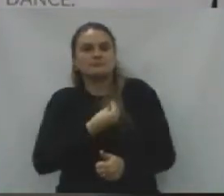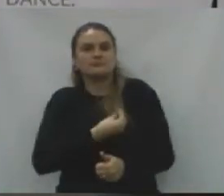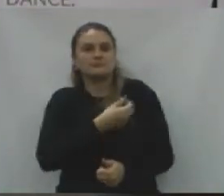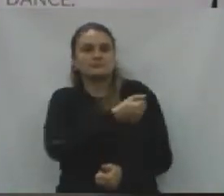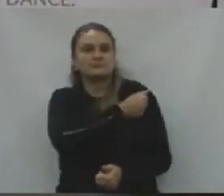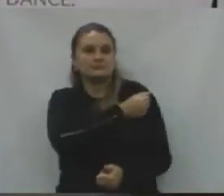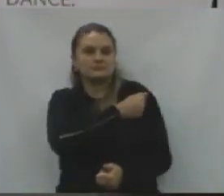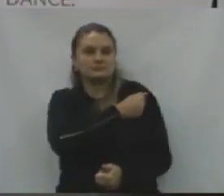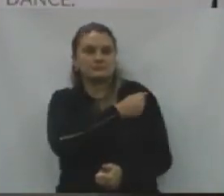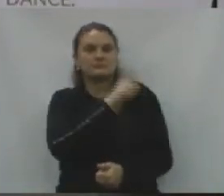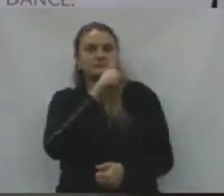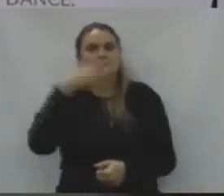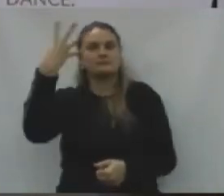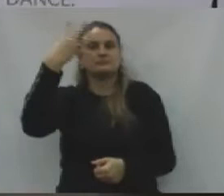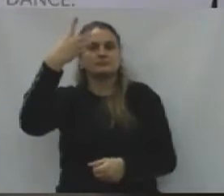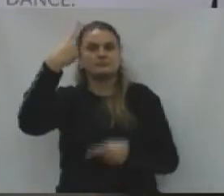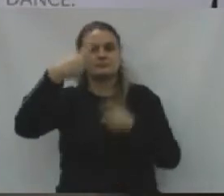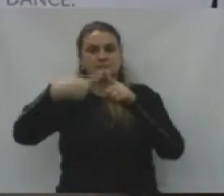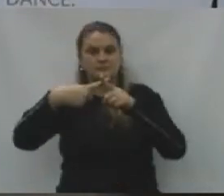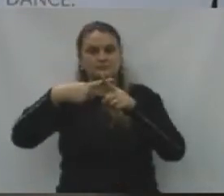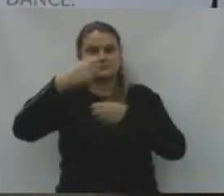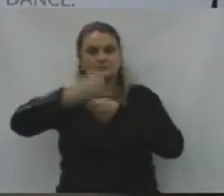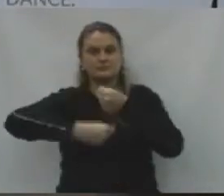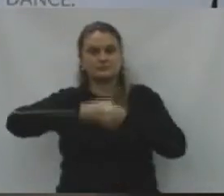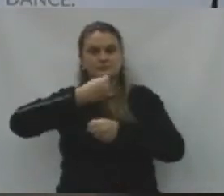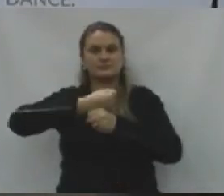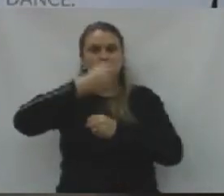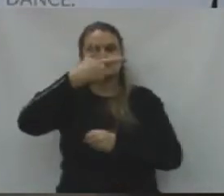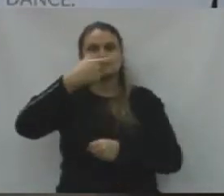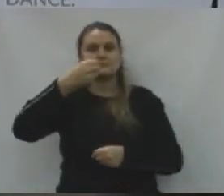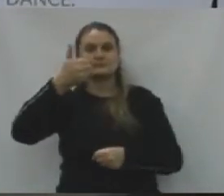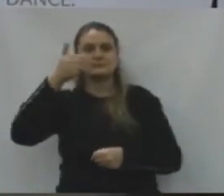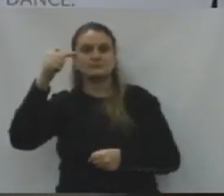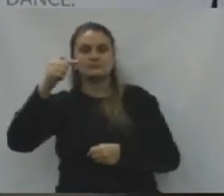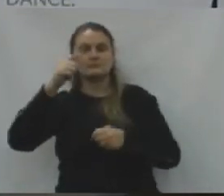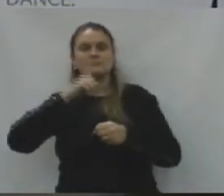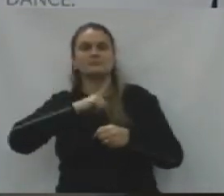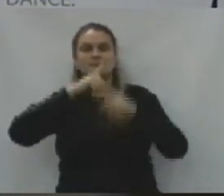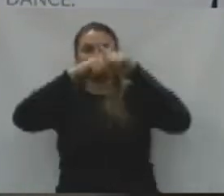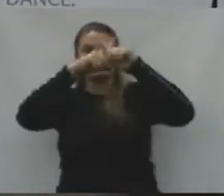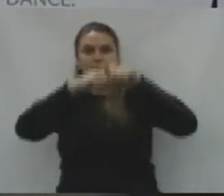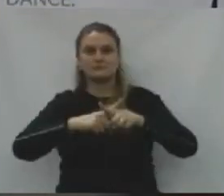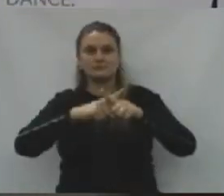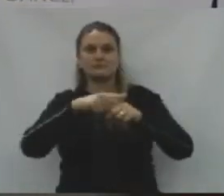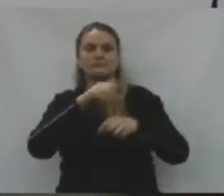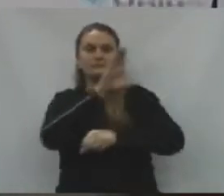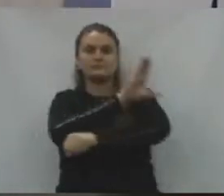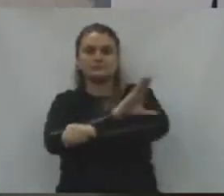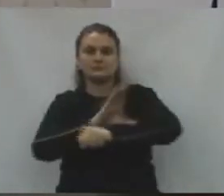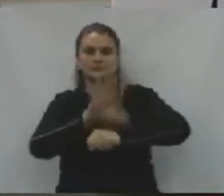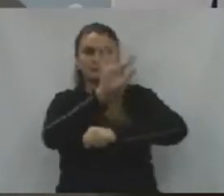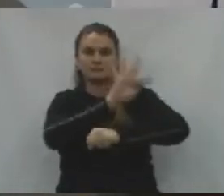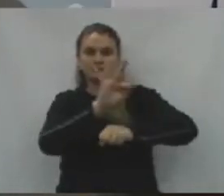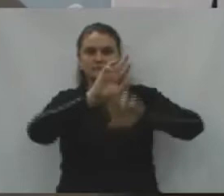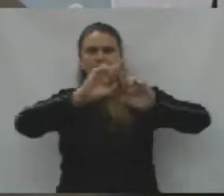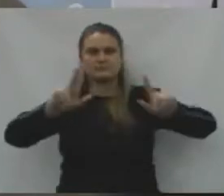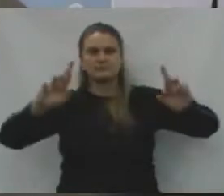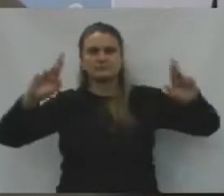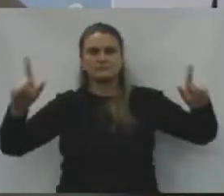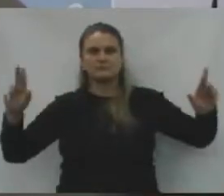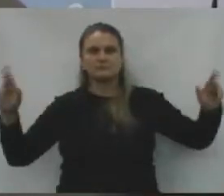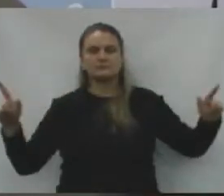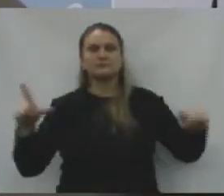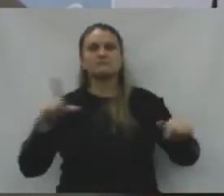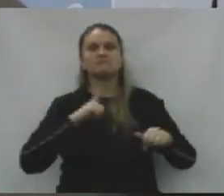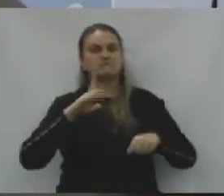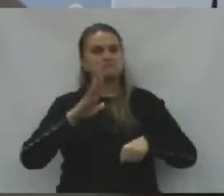nossos acadêmicos, é a 4ª edição, em 2017, que tivemos os Jogos Intercursos, expandindo as